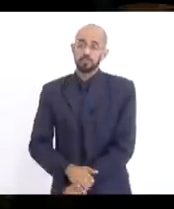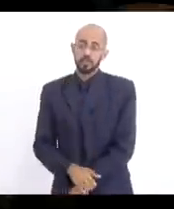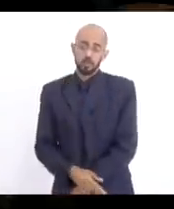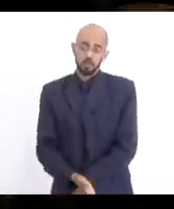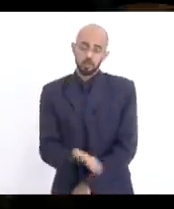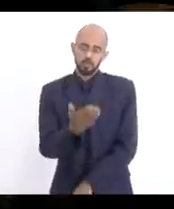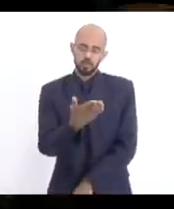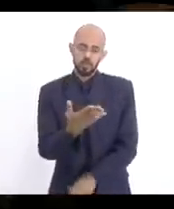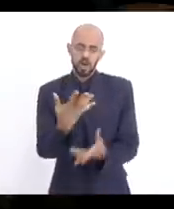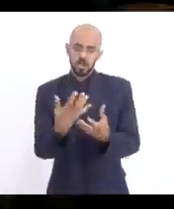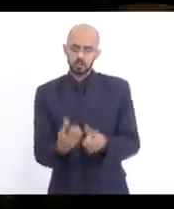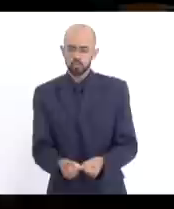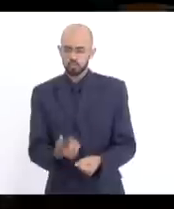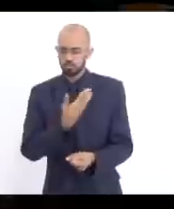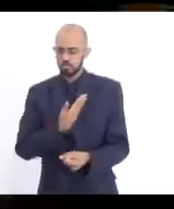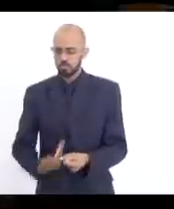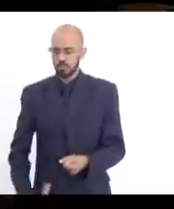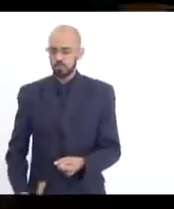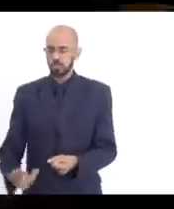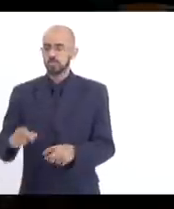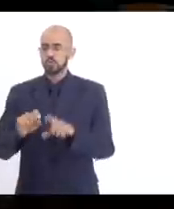senhor assume publicamente